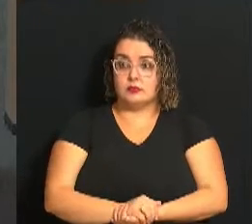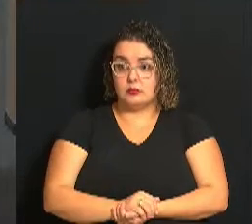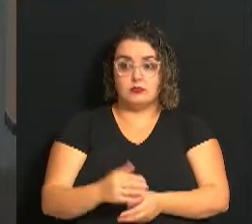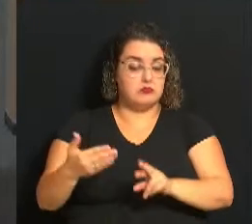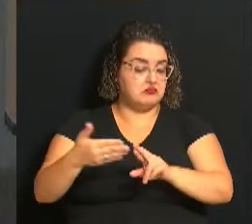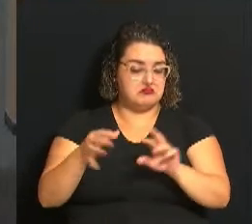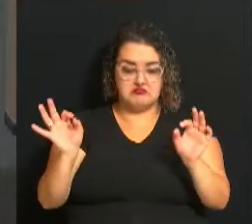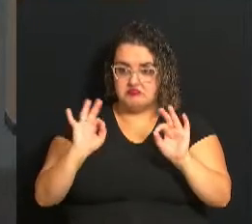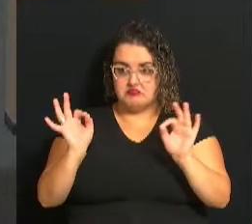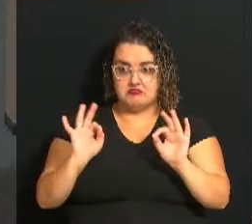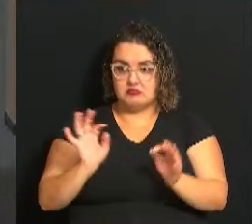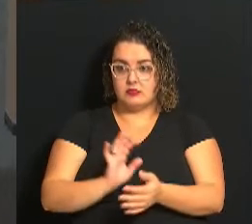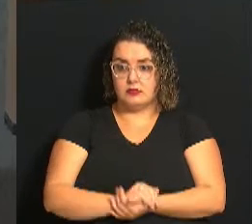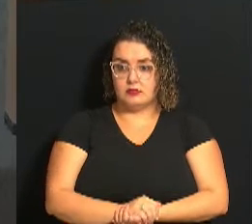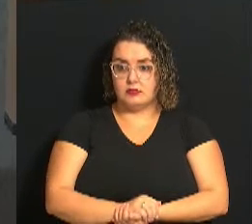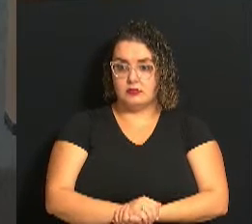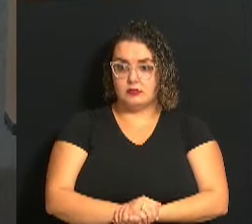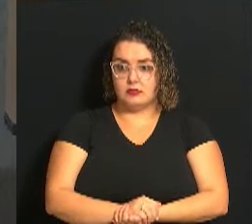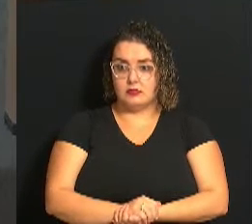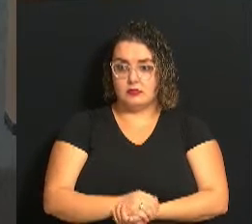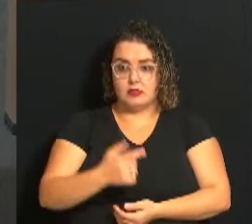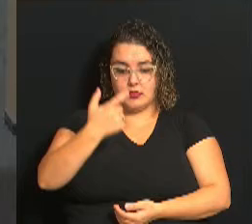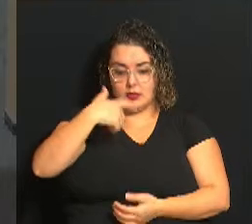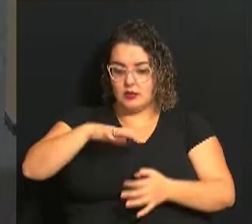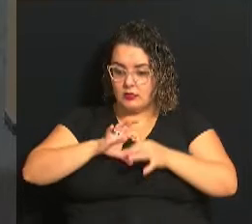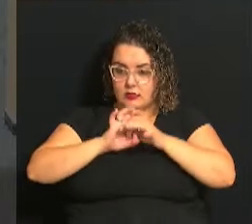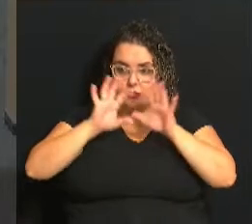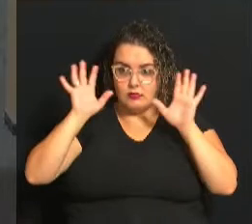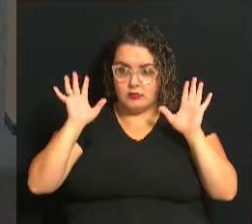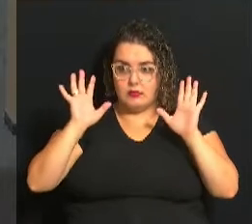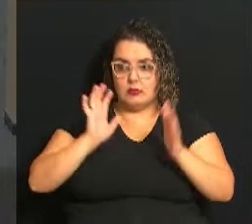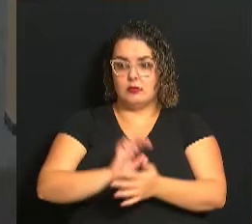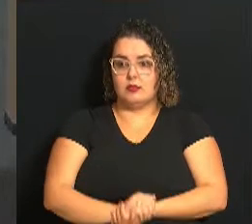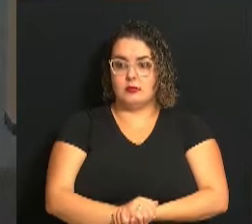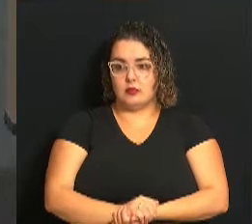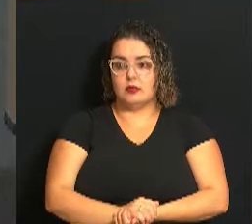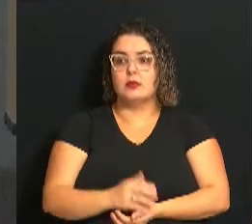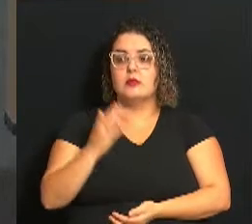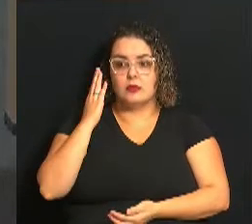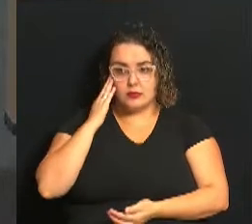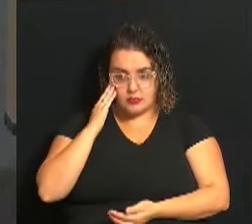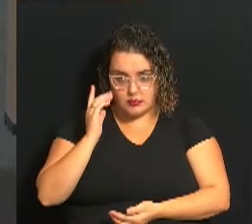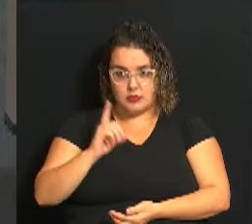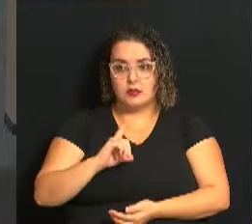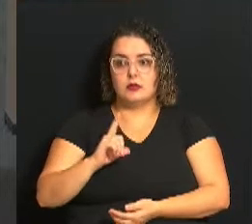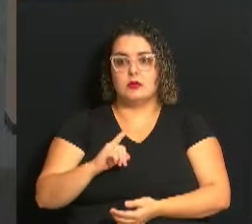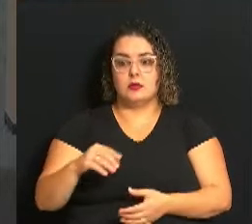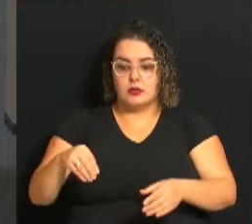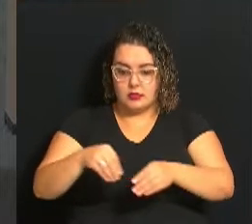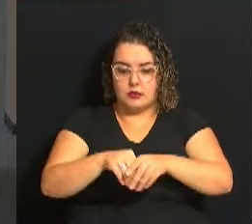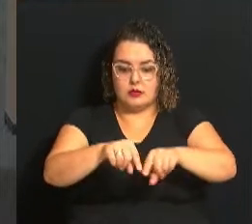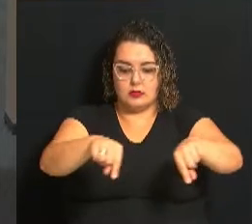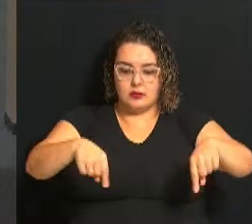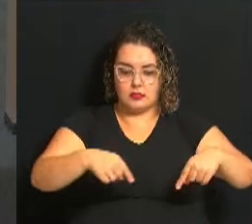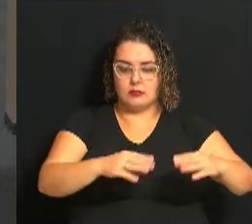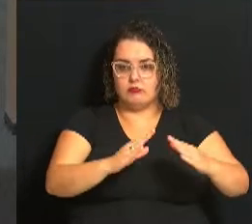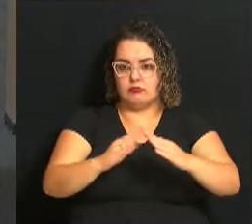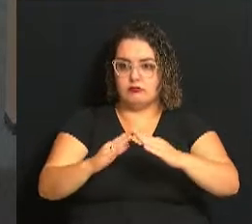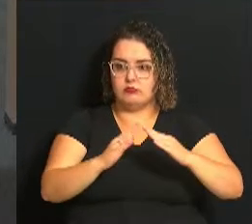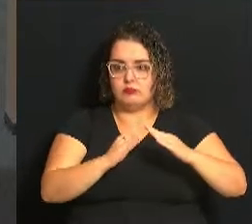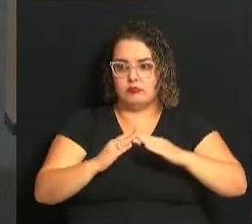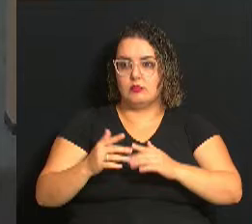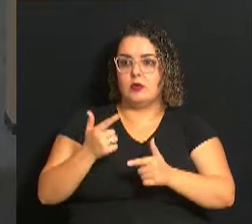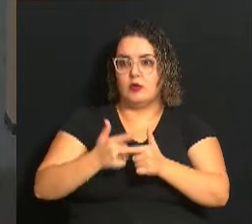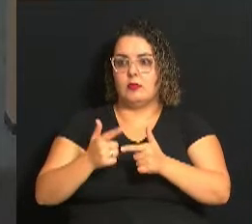eu vim de livre, espontânea vontade, mas eu sei que tem muita gente dentro do condomínio que estão com esse mesmo